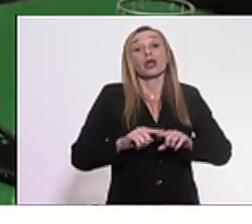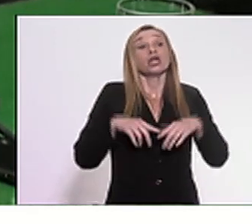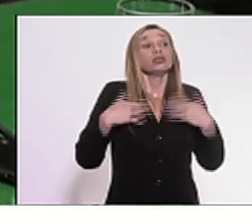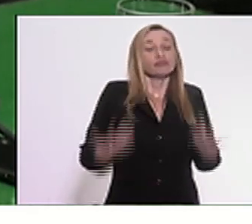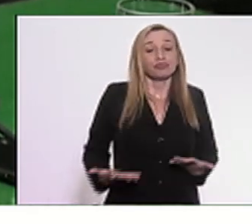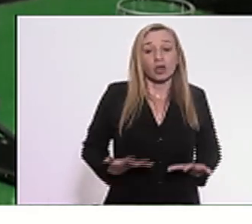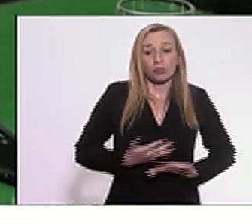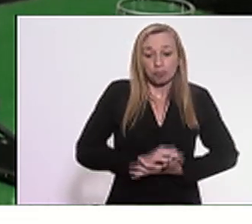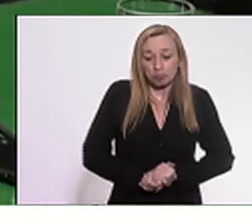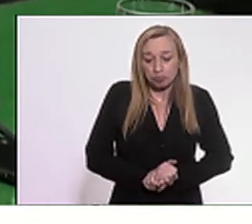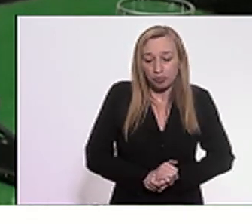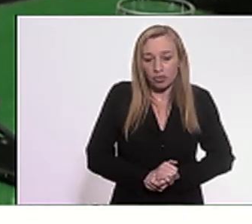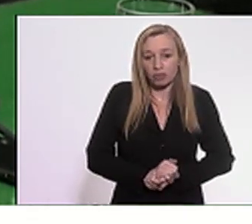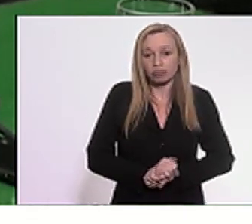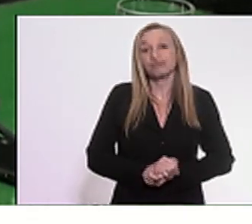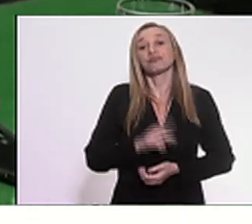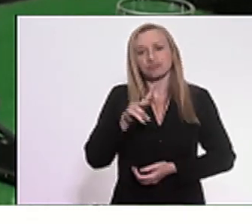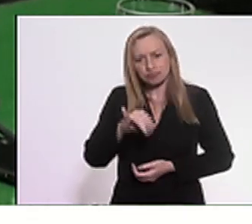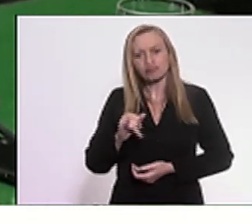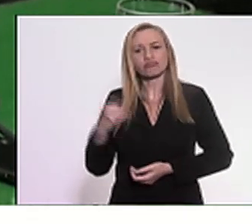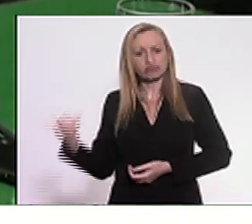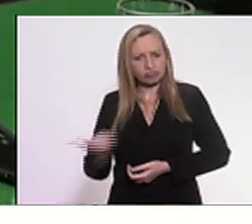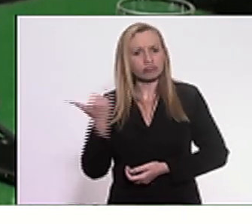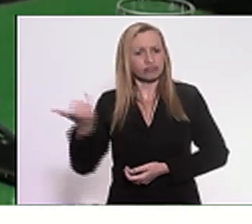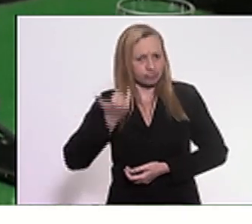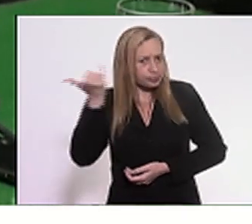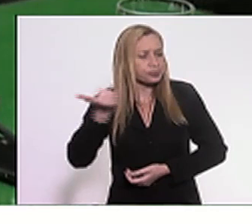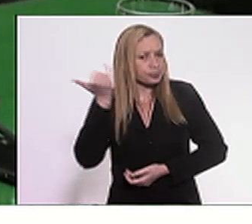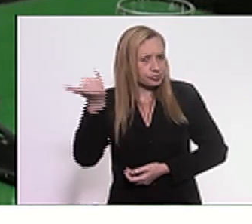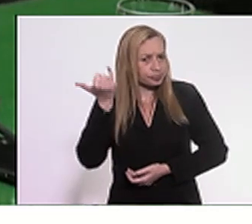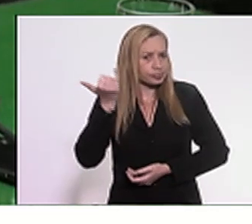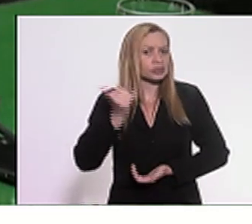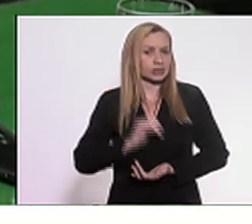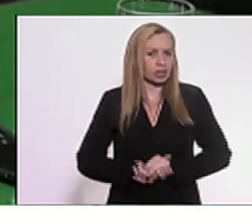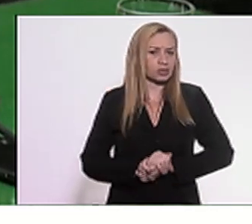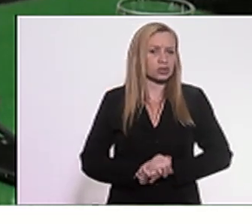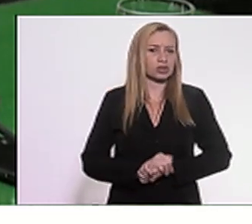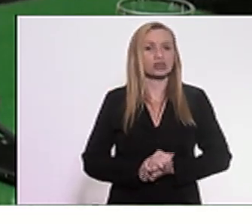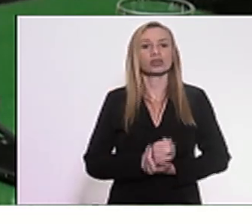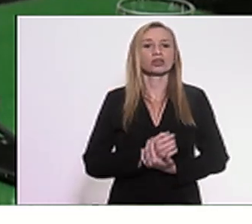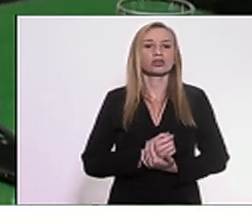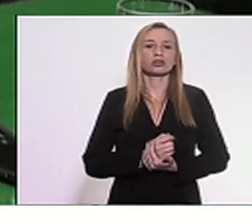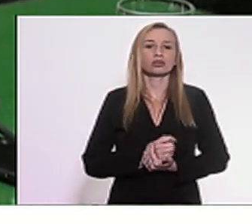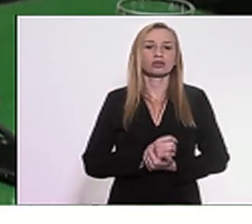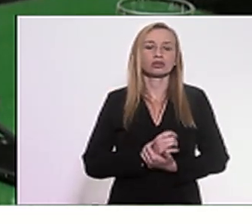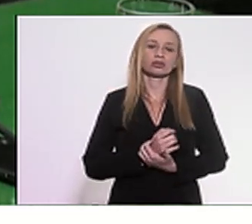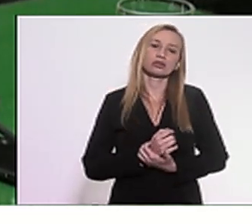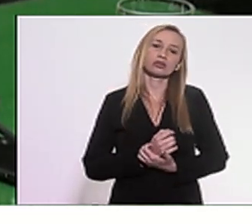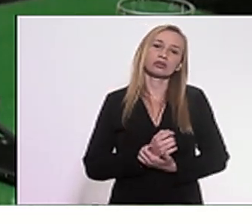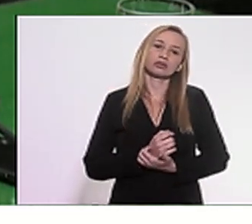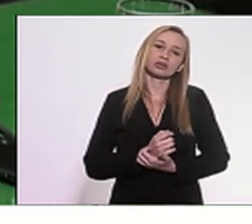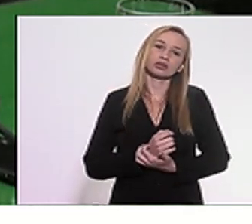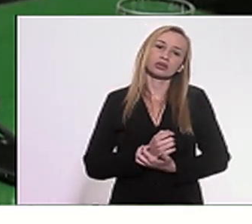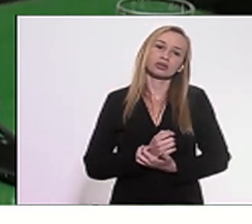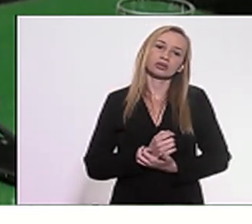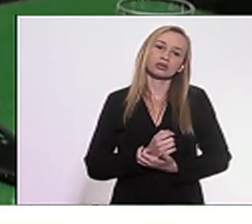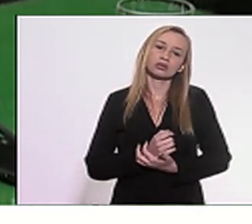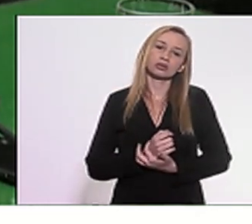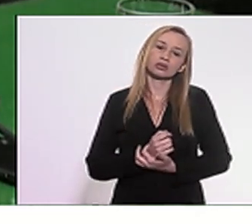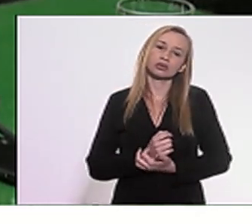assim, vai ser muito importante que essa exceção, ela seja posta para